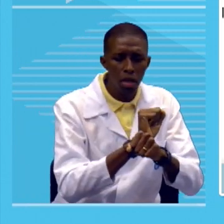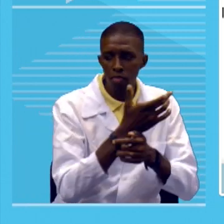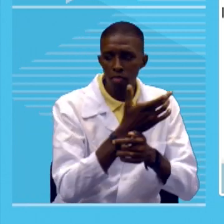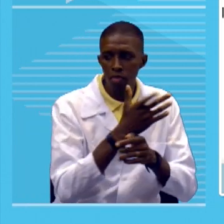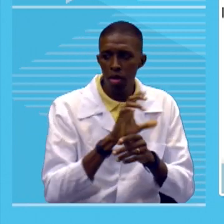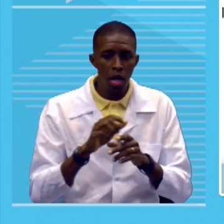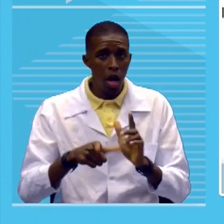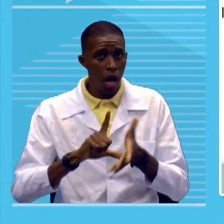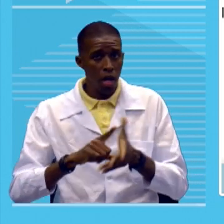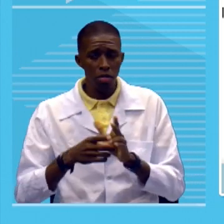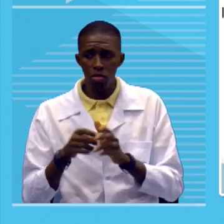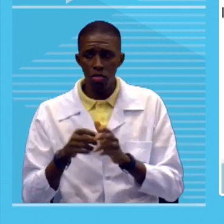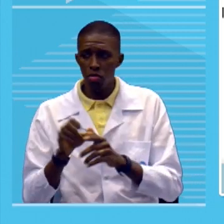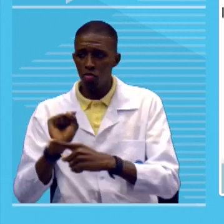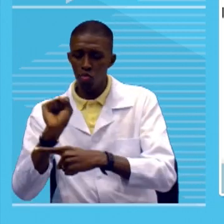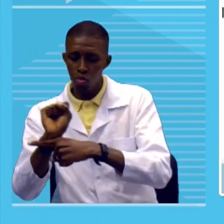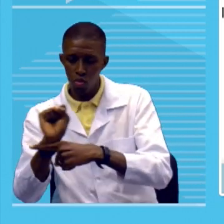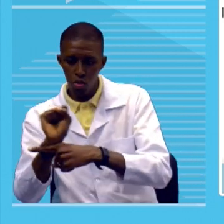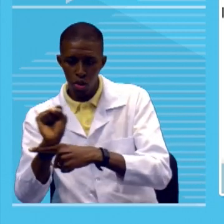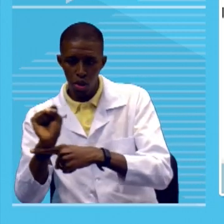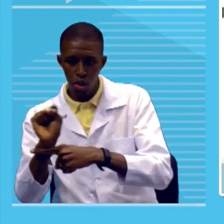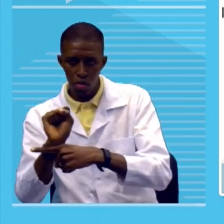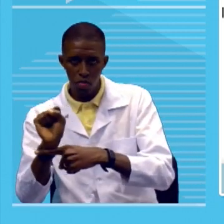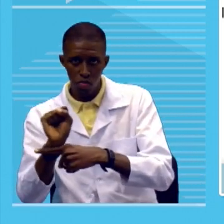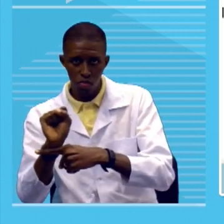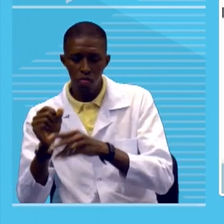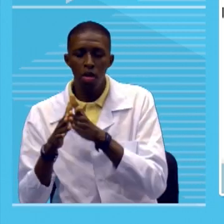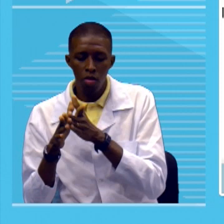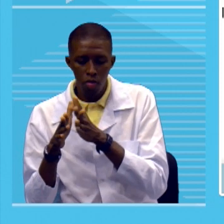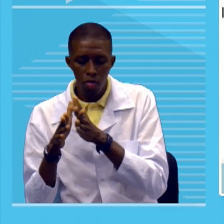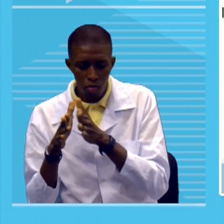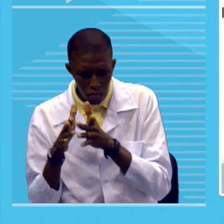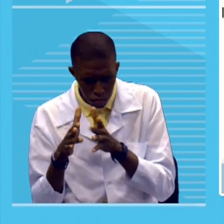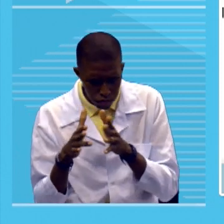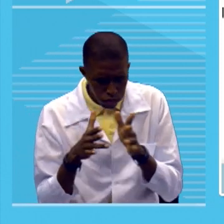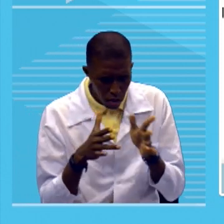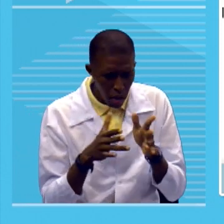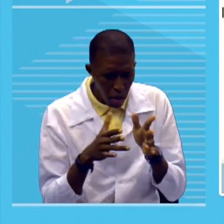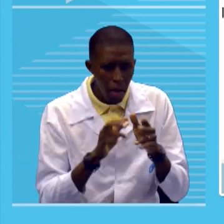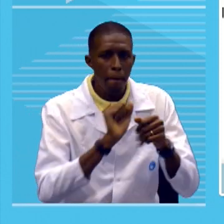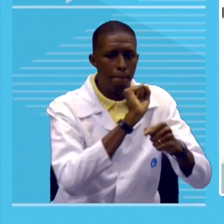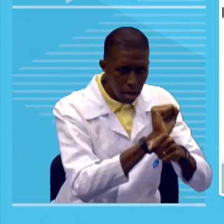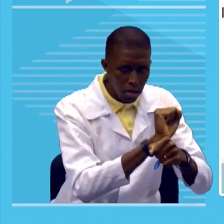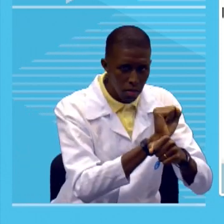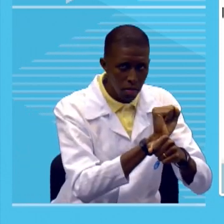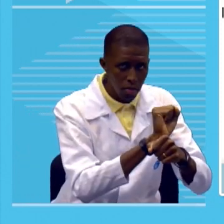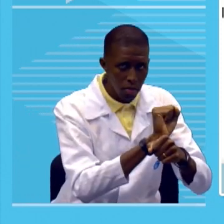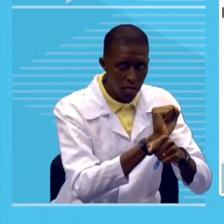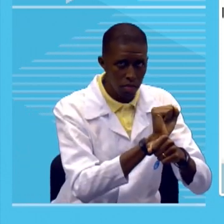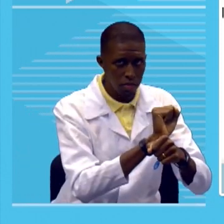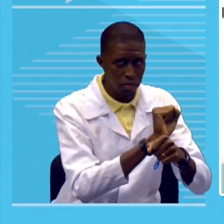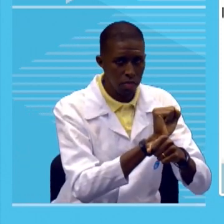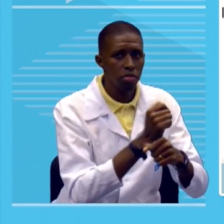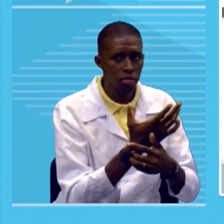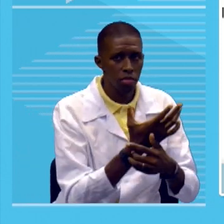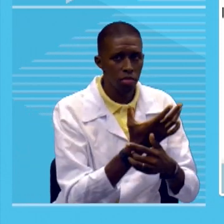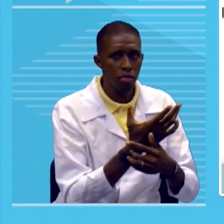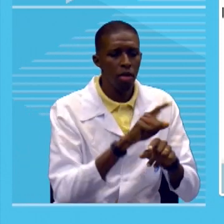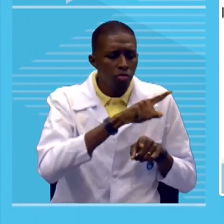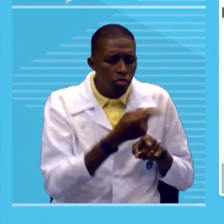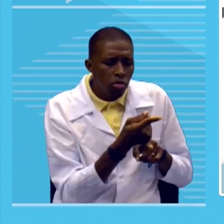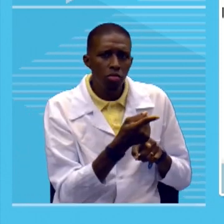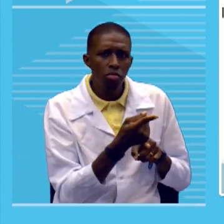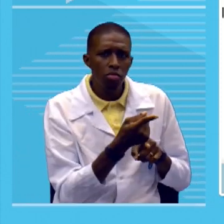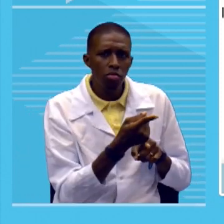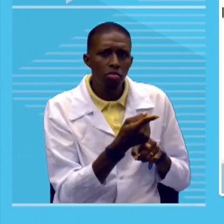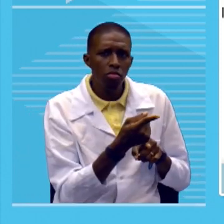aí uma quantidade de elementos funcionando como sujeito, né? É possível.